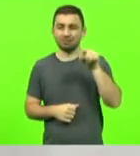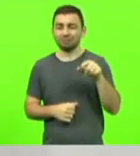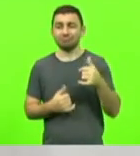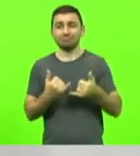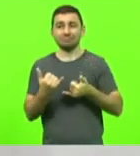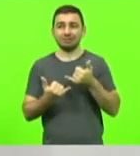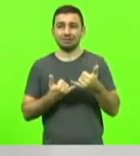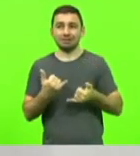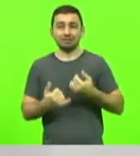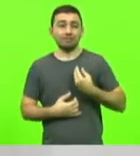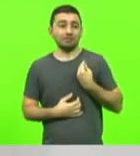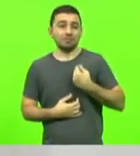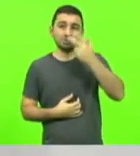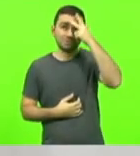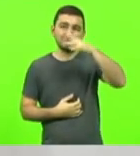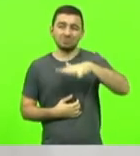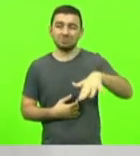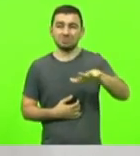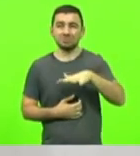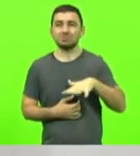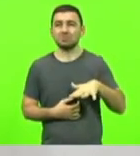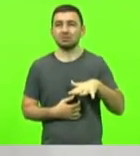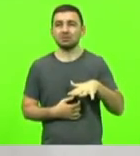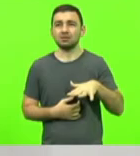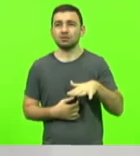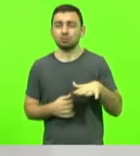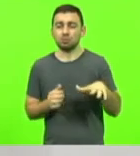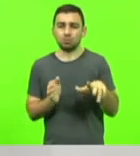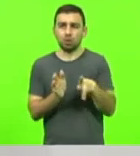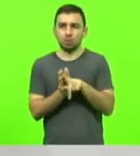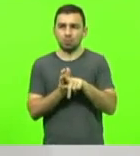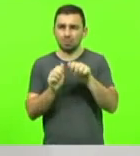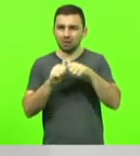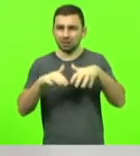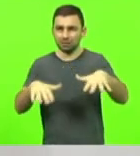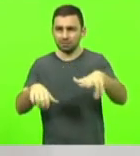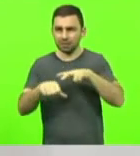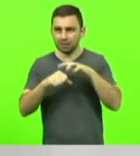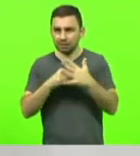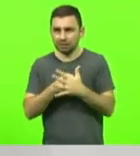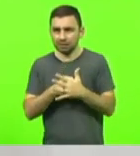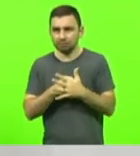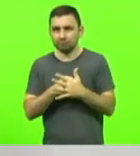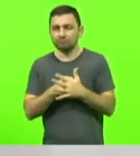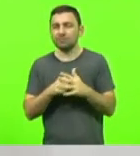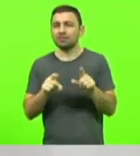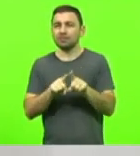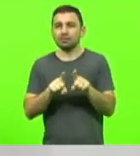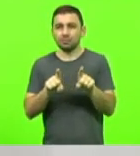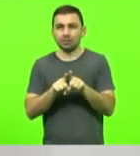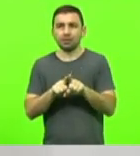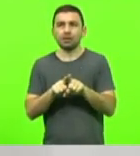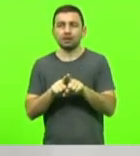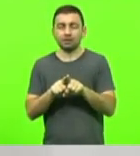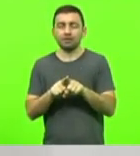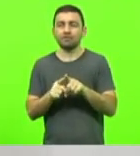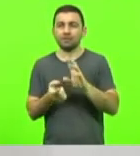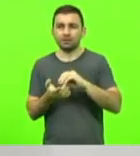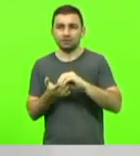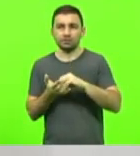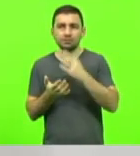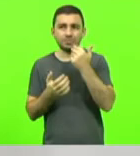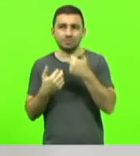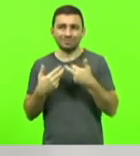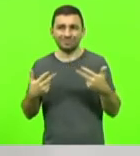das pessoas, não só por conta da pandemia, mas com a segurança alimentar dos mais pobres nesse